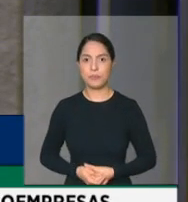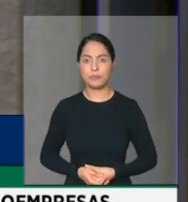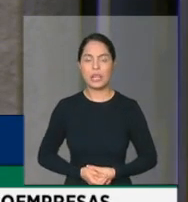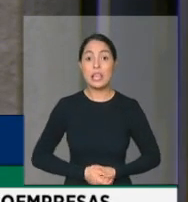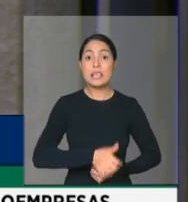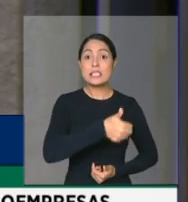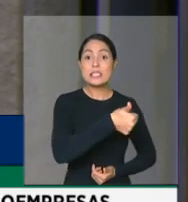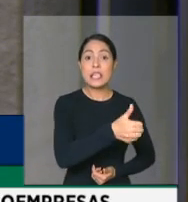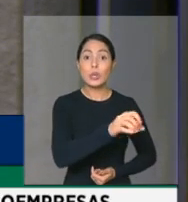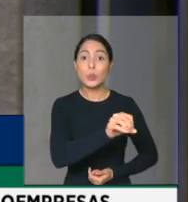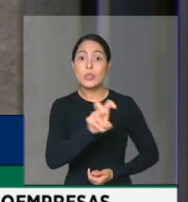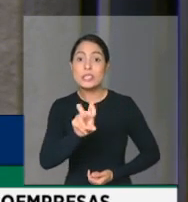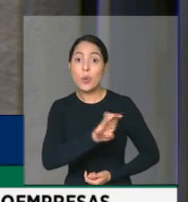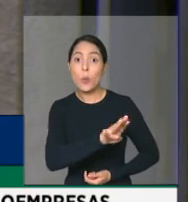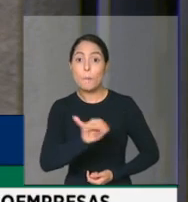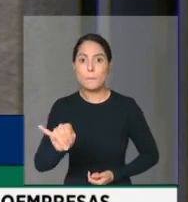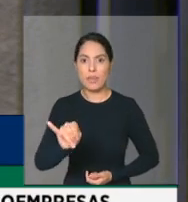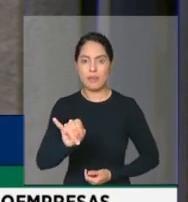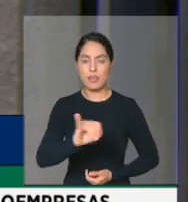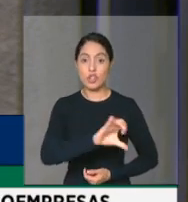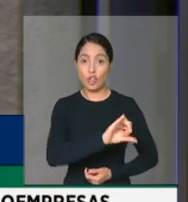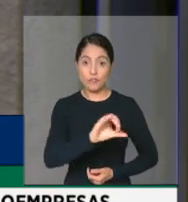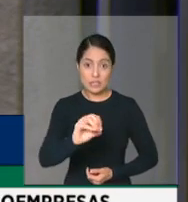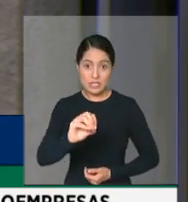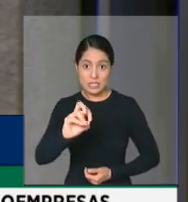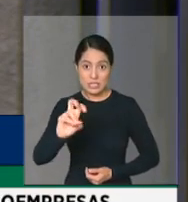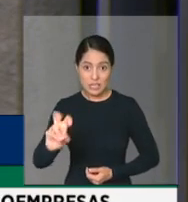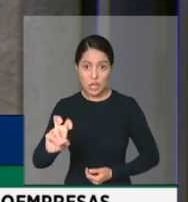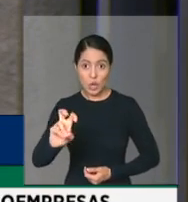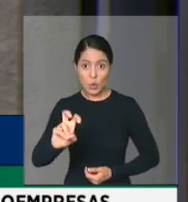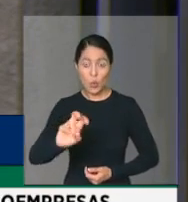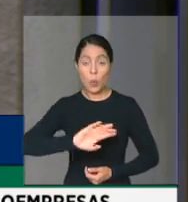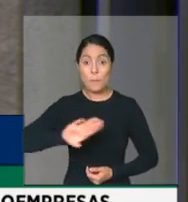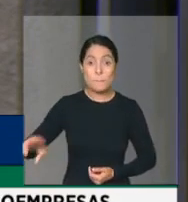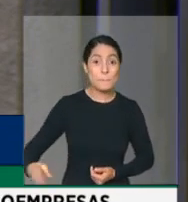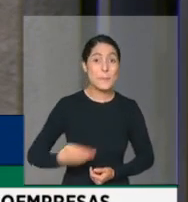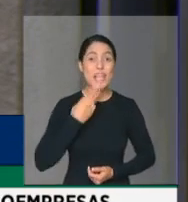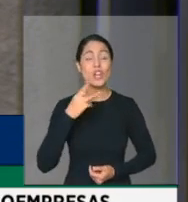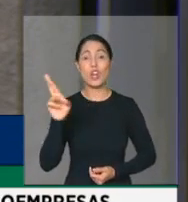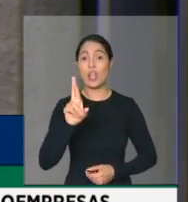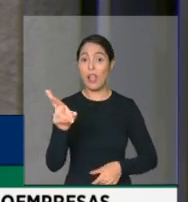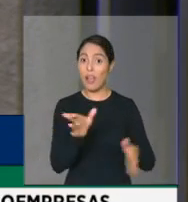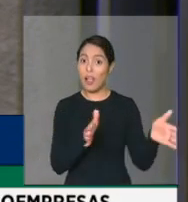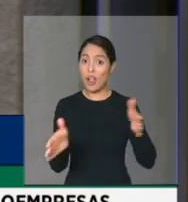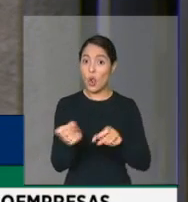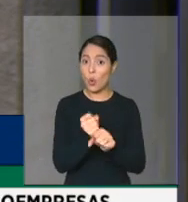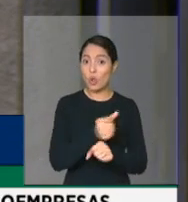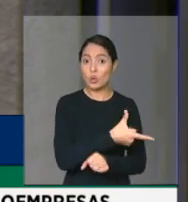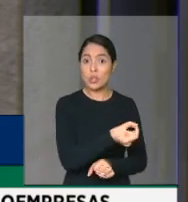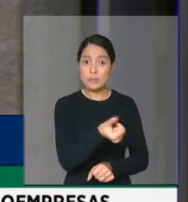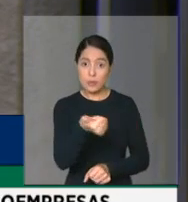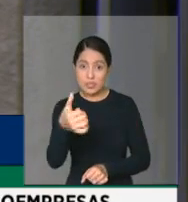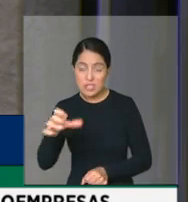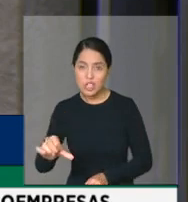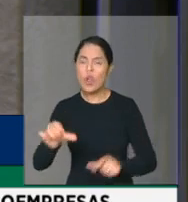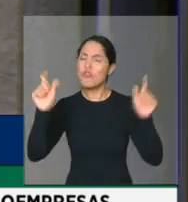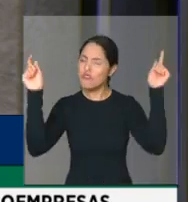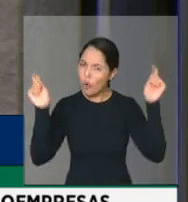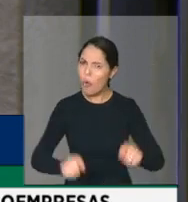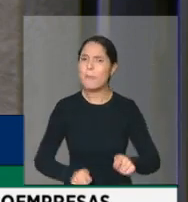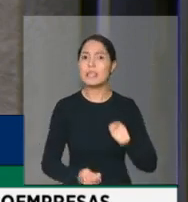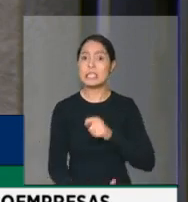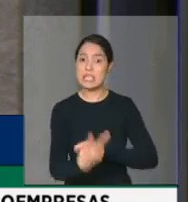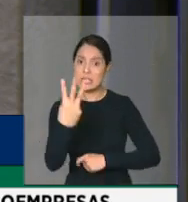105 bilhões e 915 milhões de reais em 2019, considerados os tributos de competência dos 3 níveis